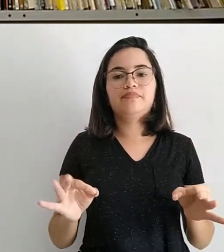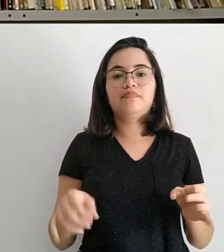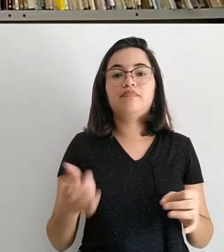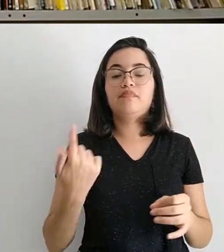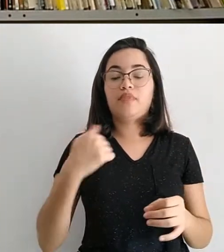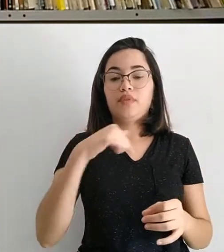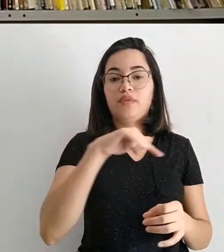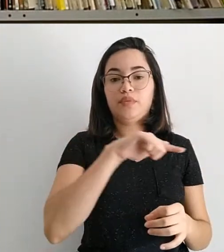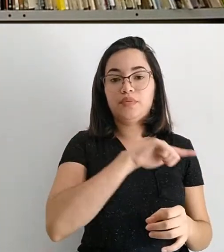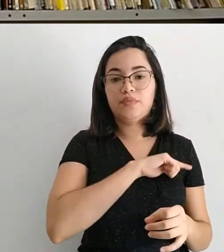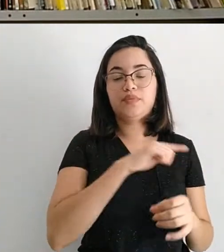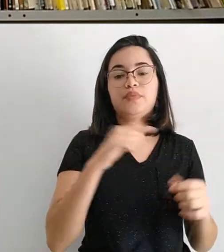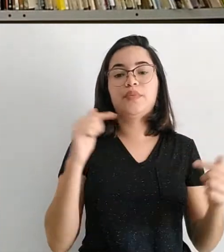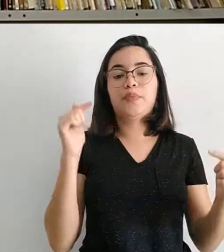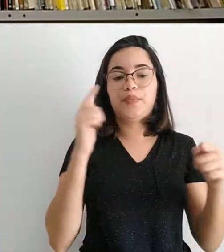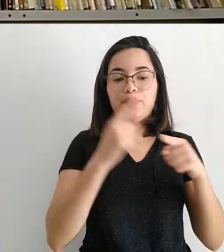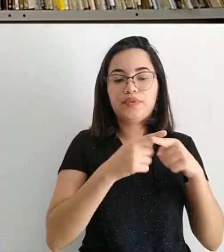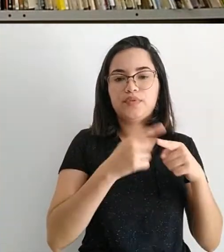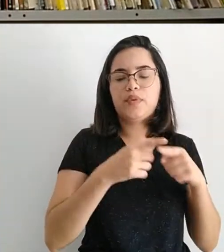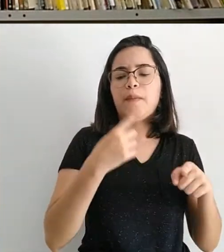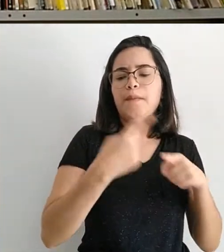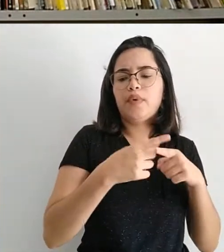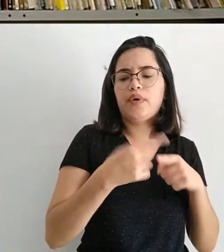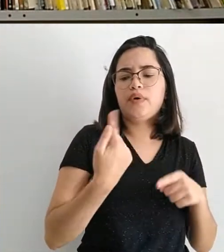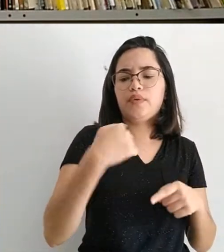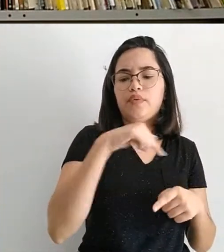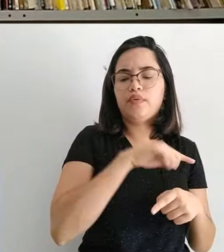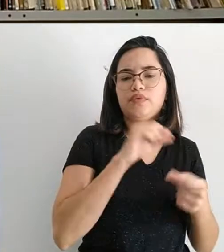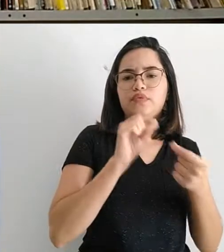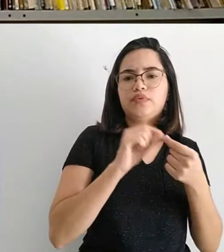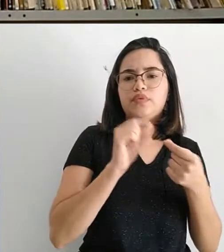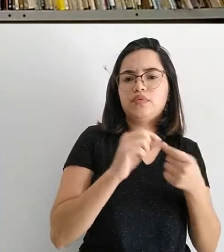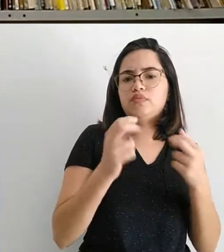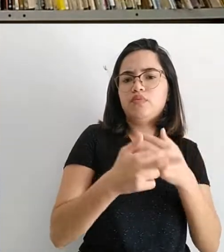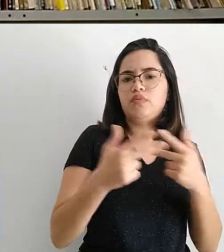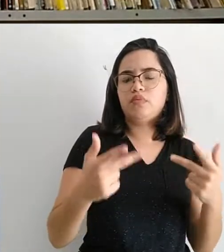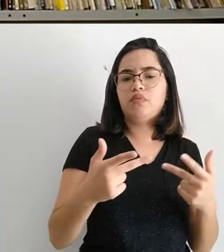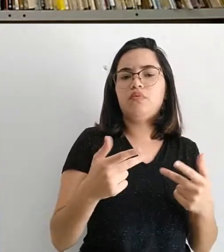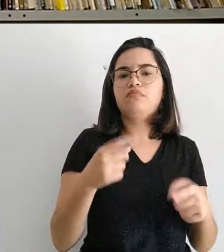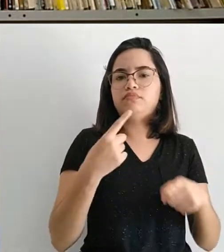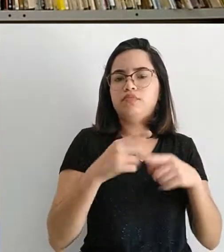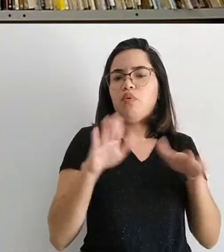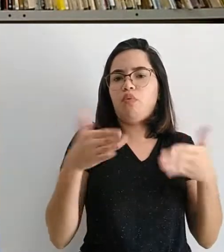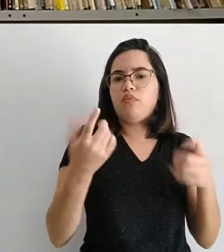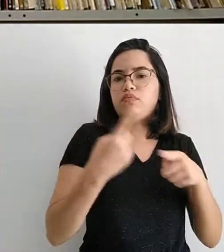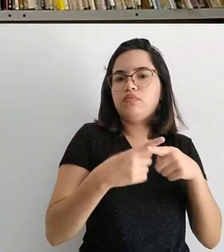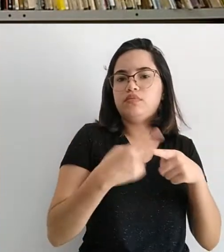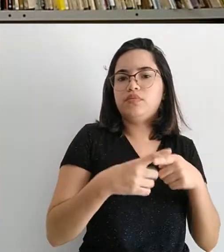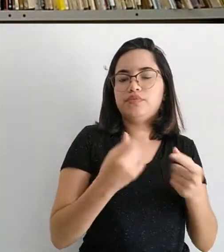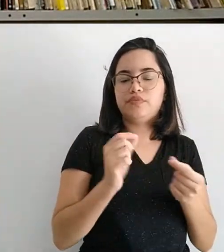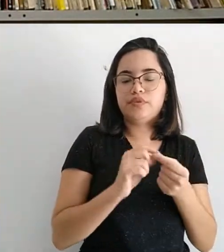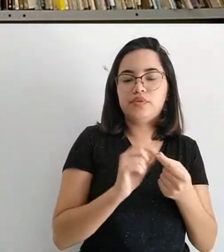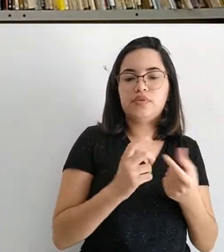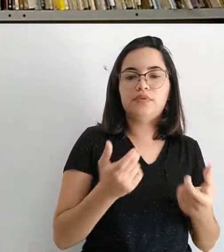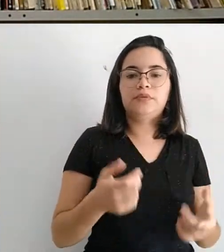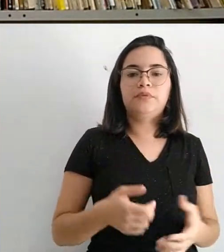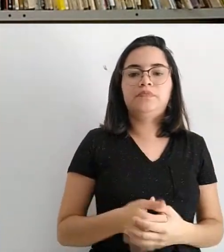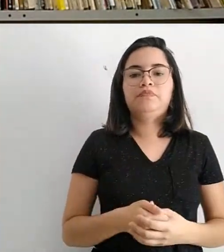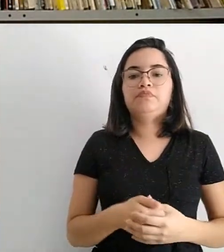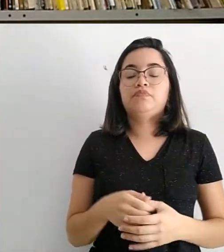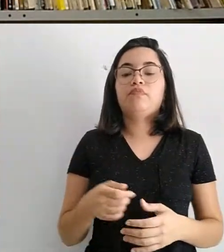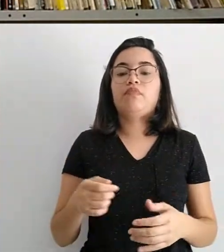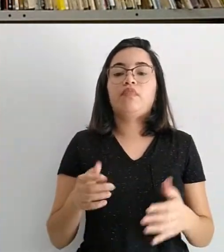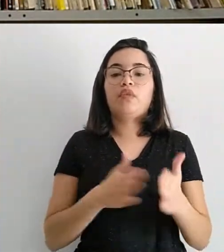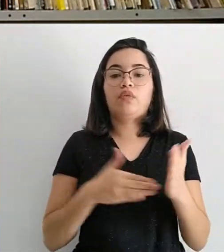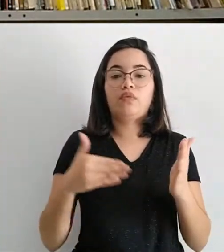perfeitos das nossas motivações, por que nós fizemos determinada coisa, o que nos motivou a fazer, todas